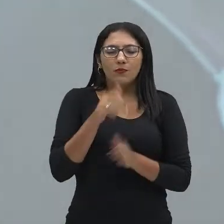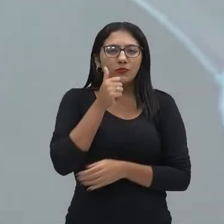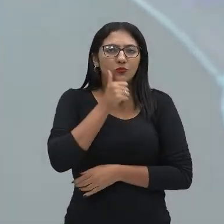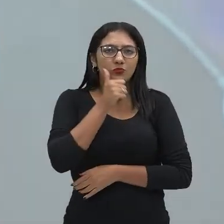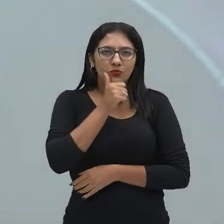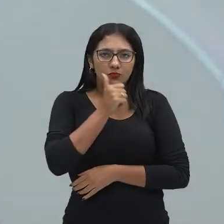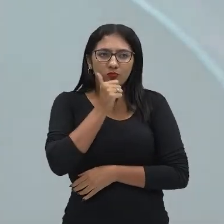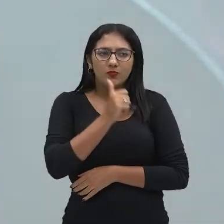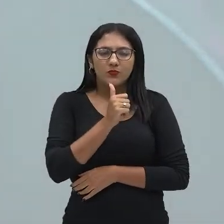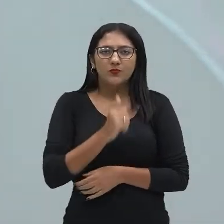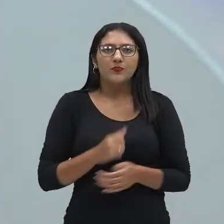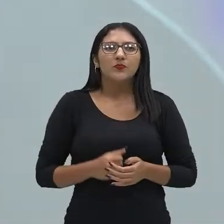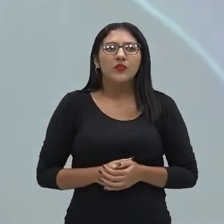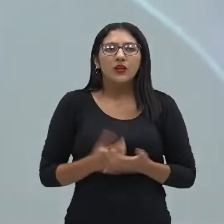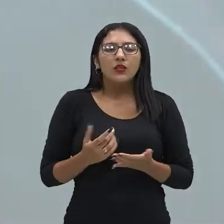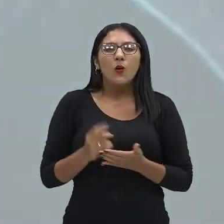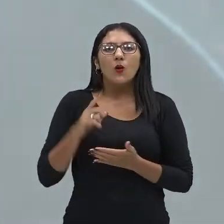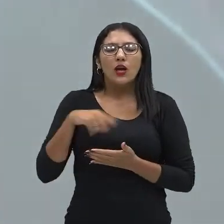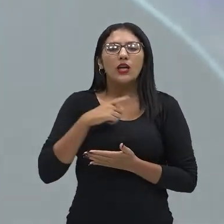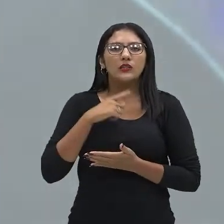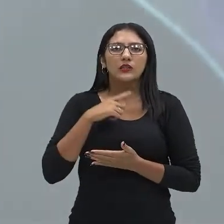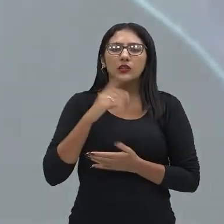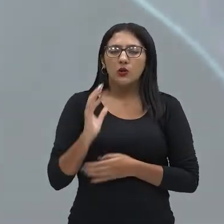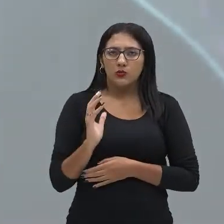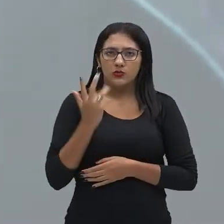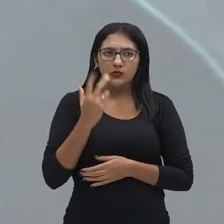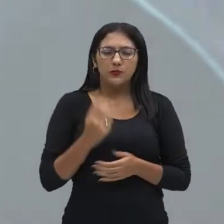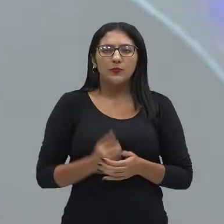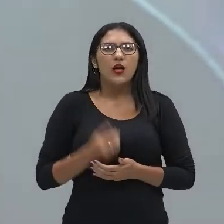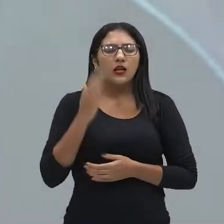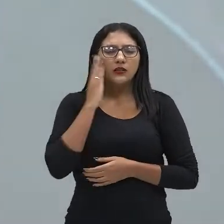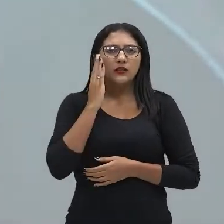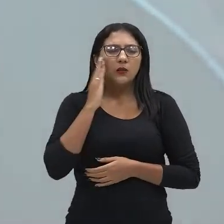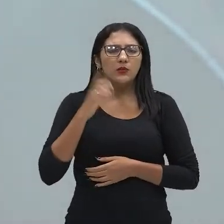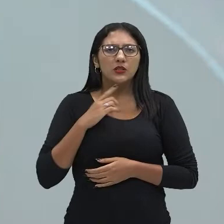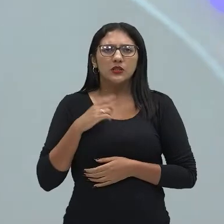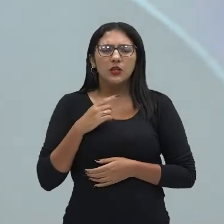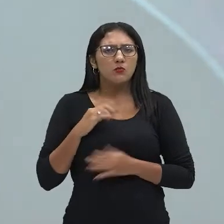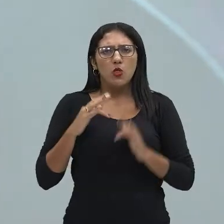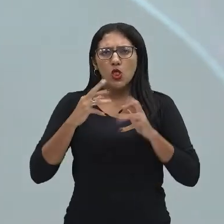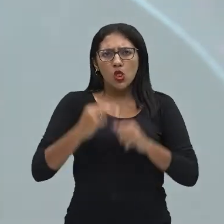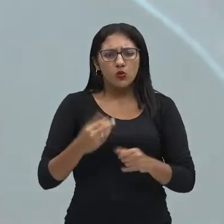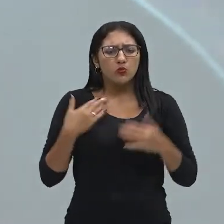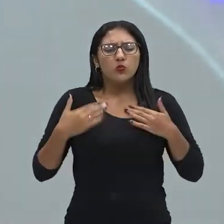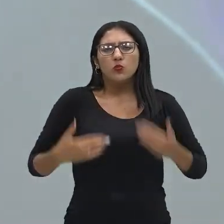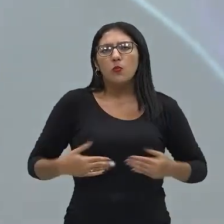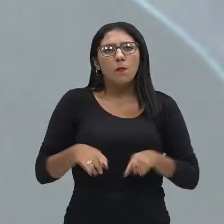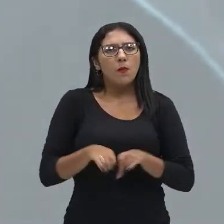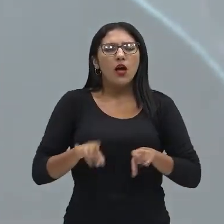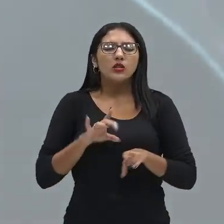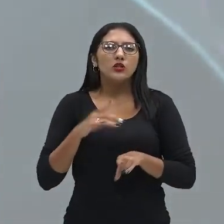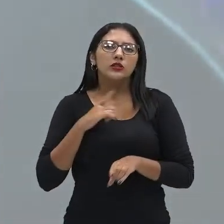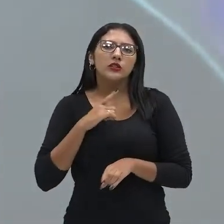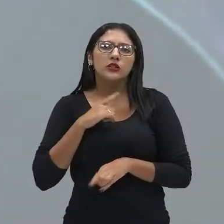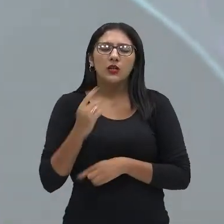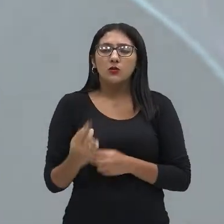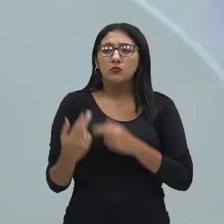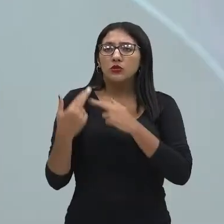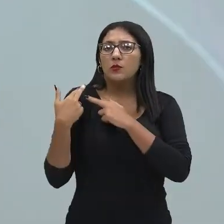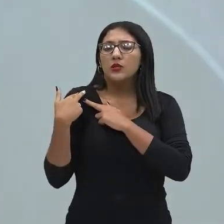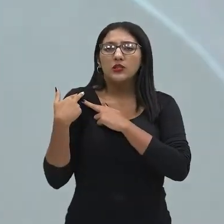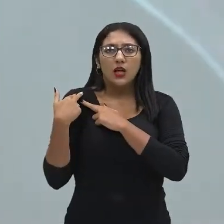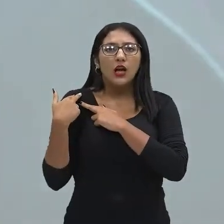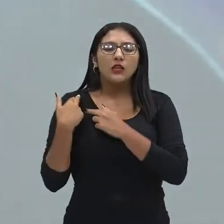mulher. Então, é isso que acontece. Apesar dos hormônios irem para qualquer parte do corpo, mas eles só vão atuar para onde eles